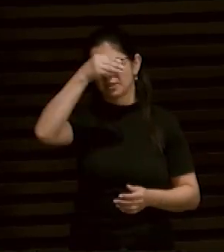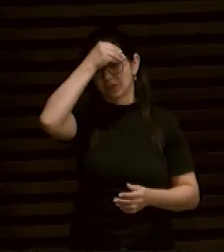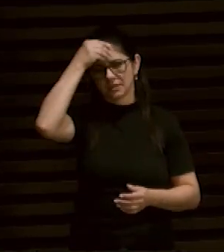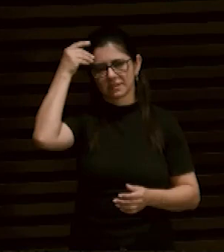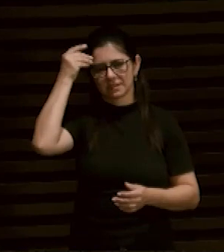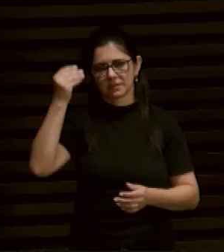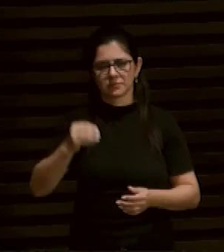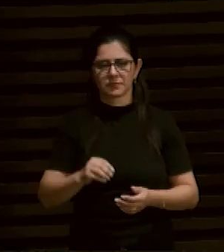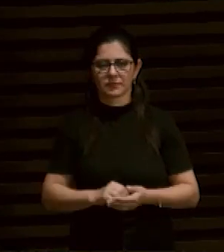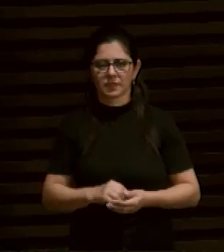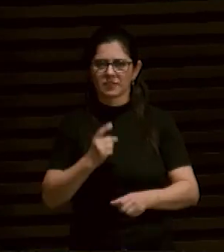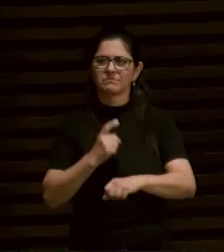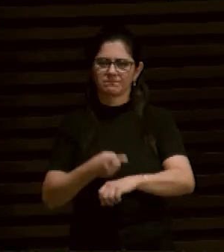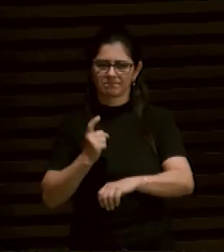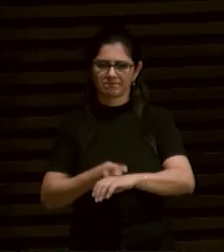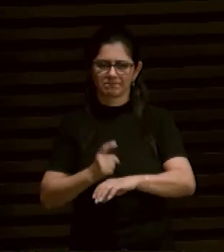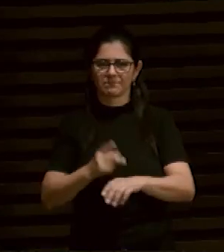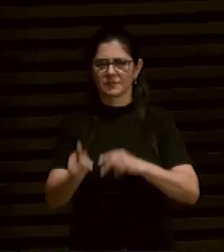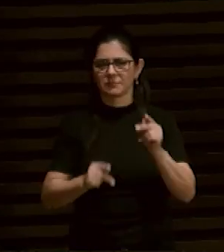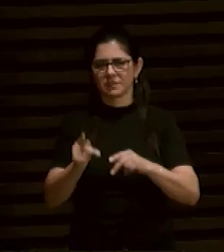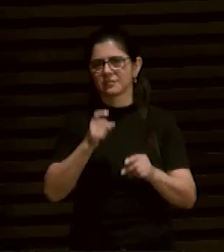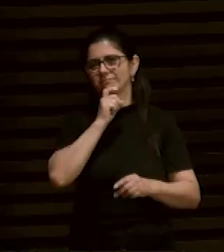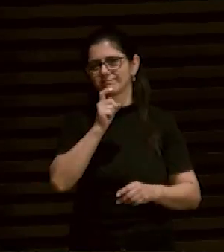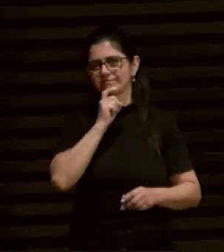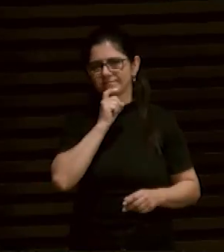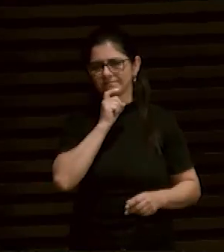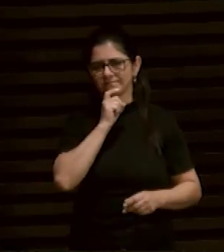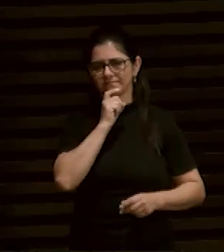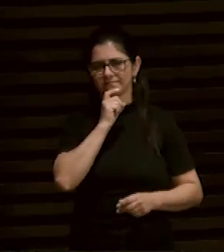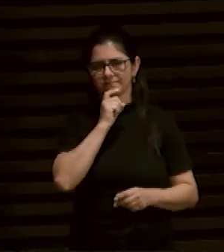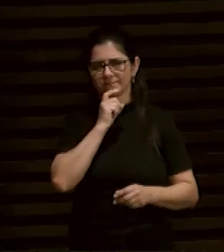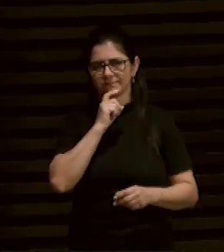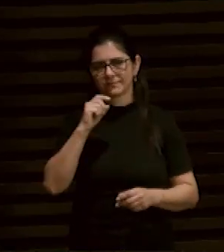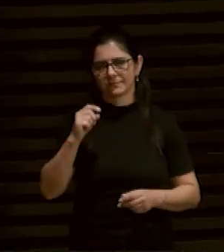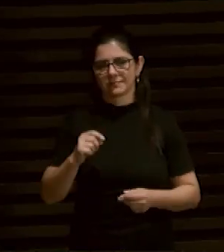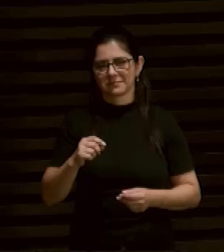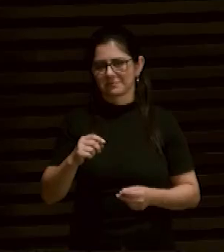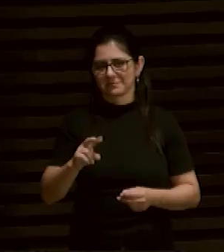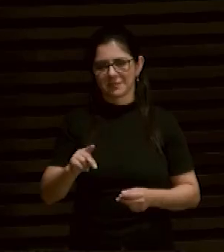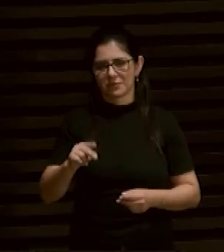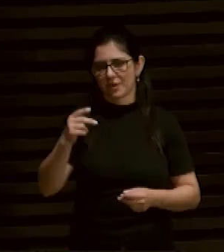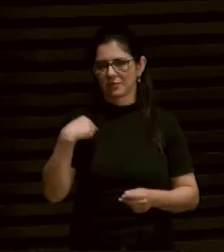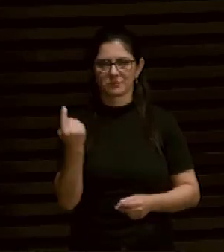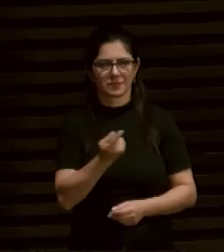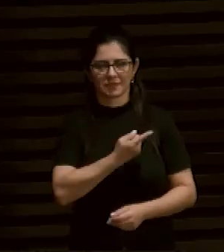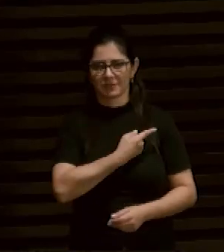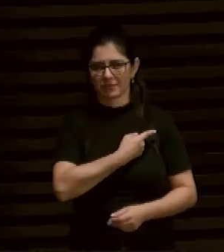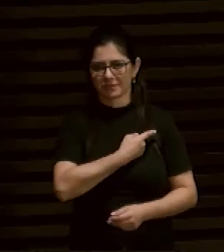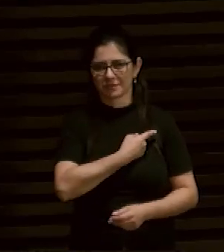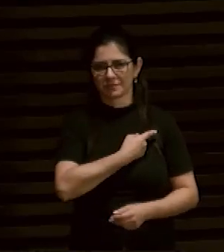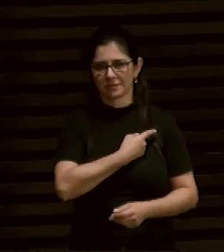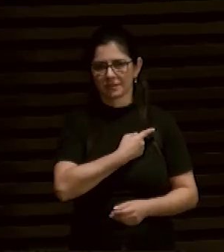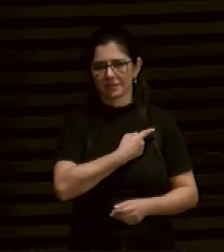são insensíveis, diz o apóstolo Paulo. E, meus irmãos, é assim que nós somos por natureza. Portanto, se nós estamos